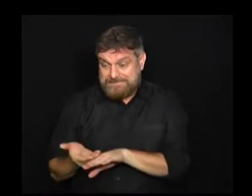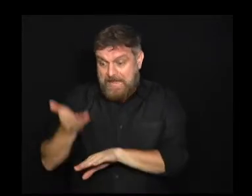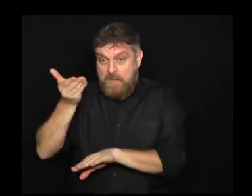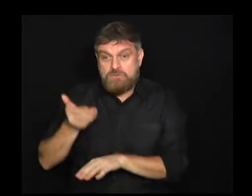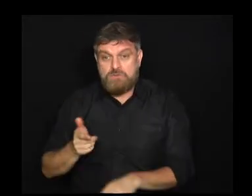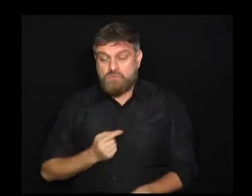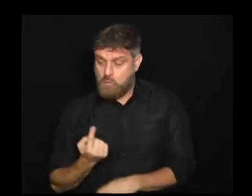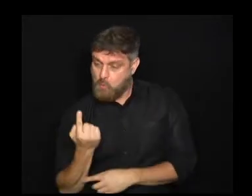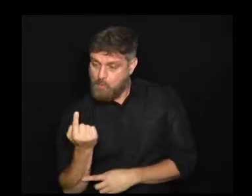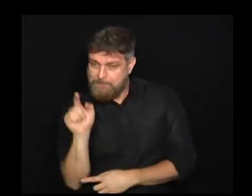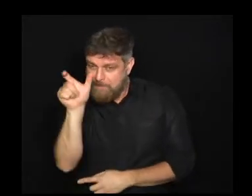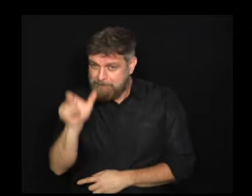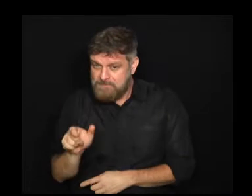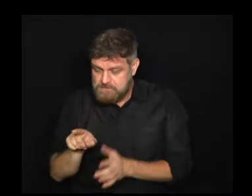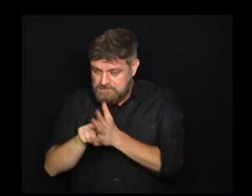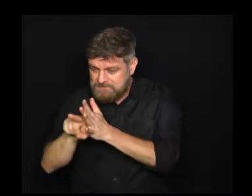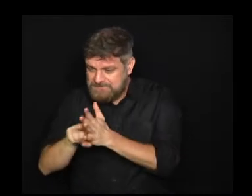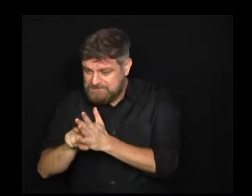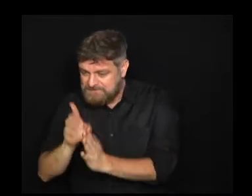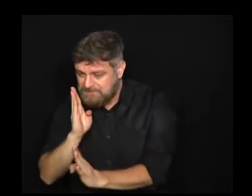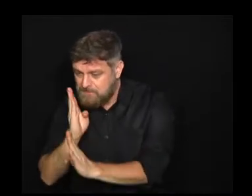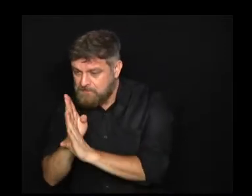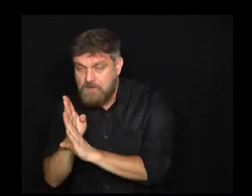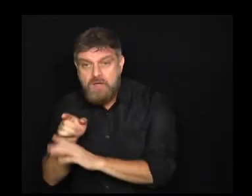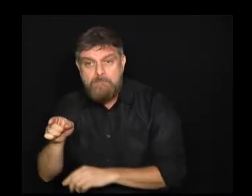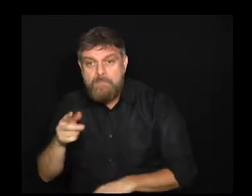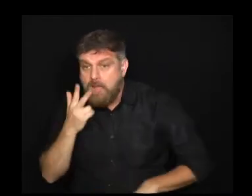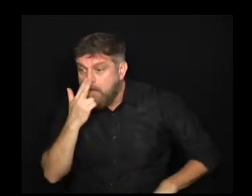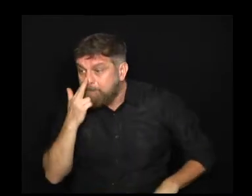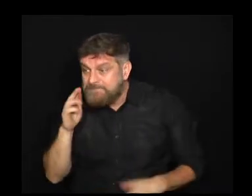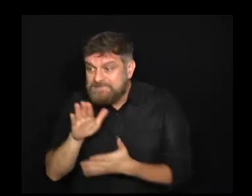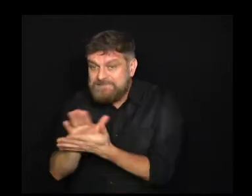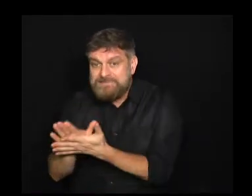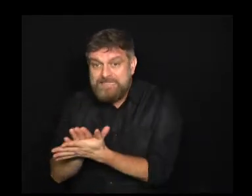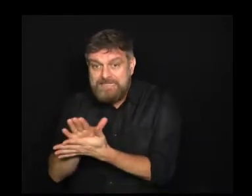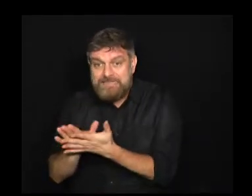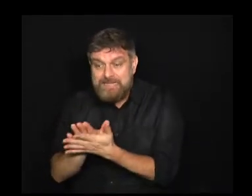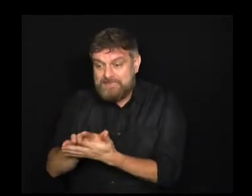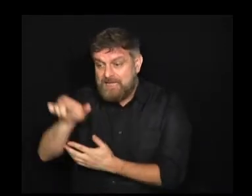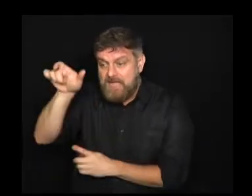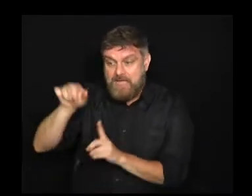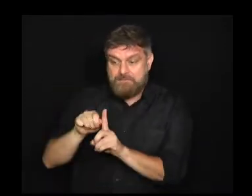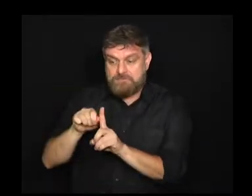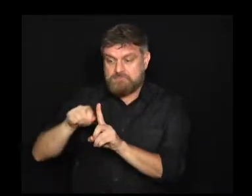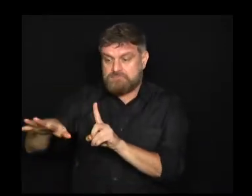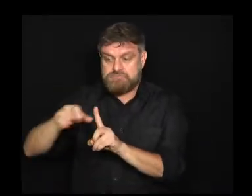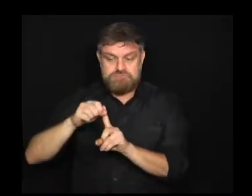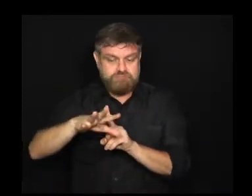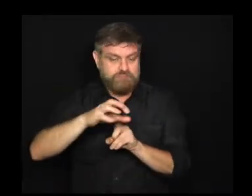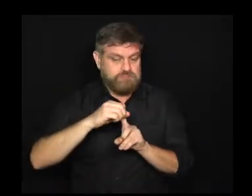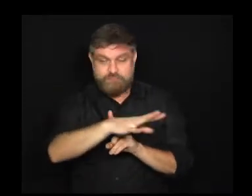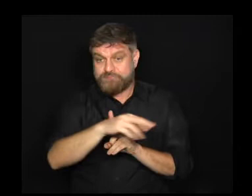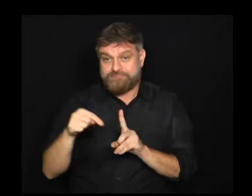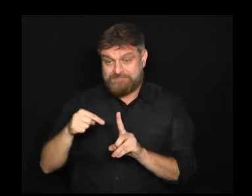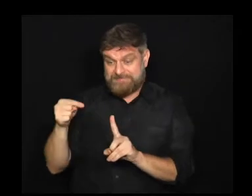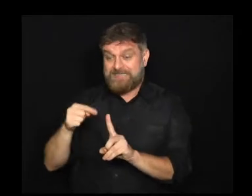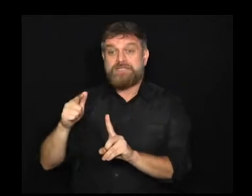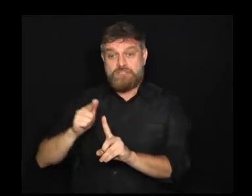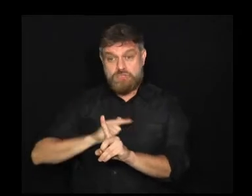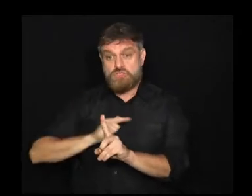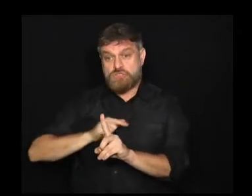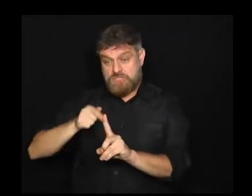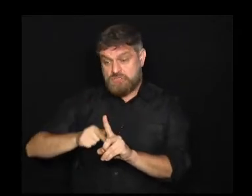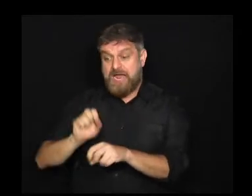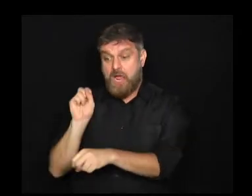deles teve exame positivo, mas não tinha sintoma. Então, esse paciente que não teve sintoma, ninguém garante que ele transmita, mas ele tinha